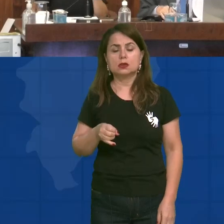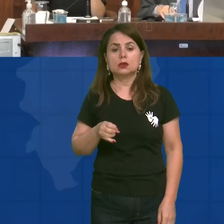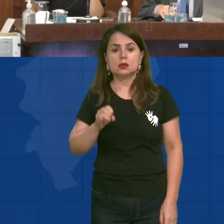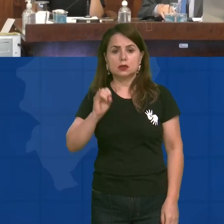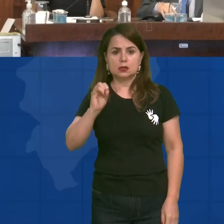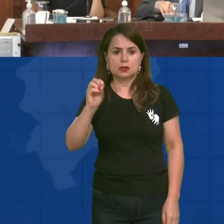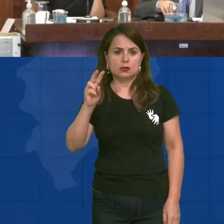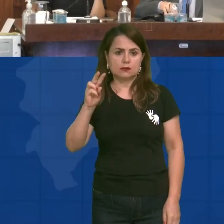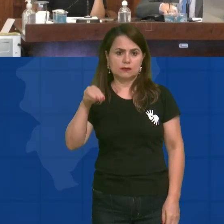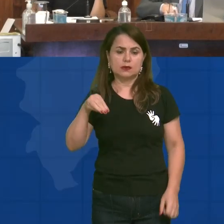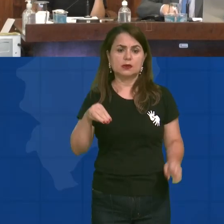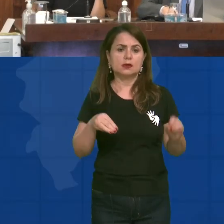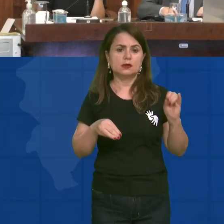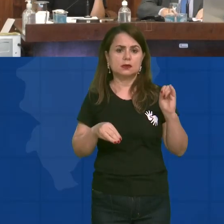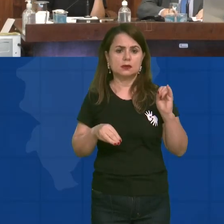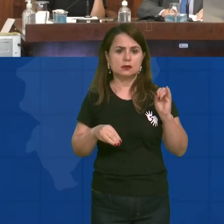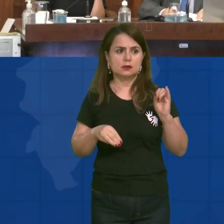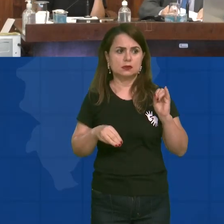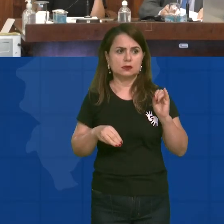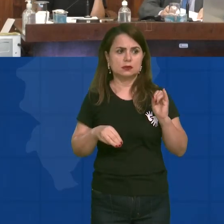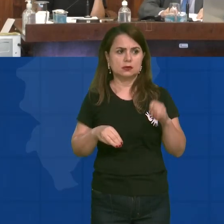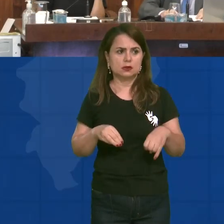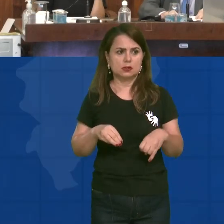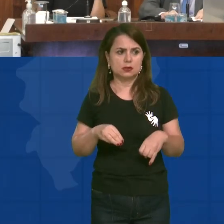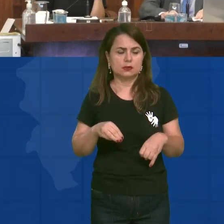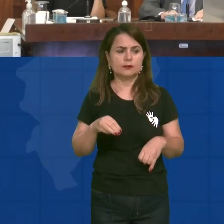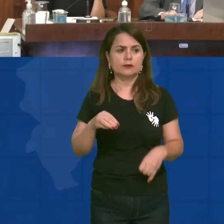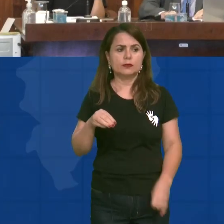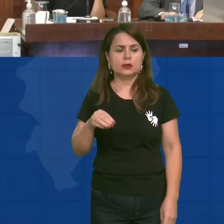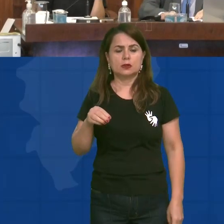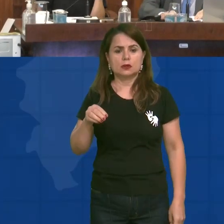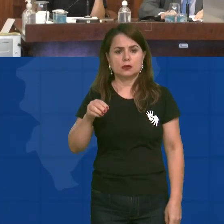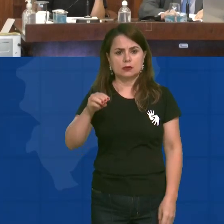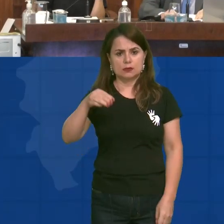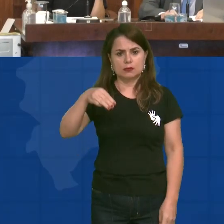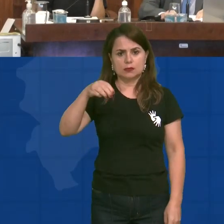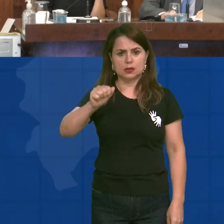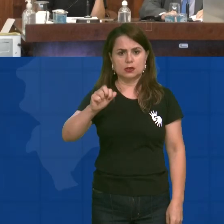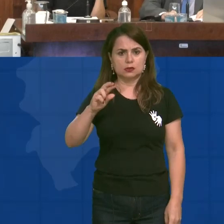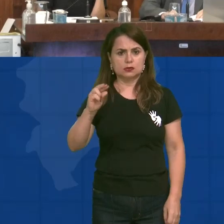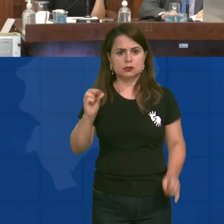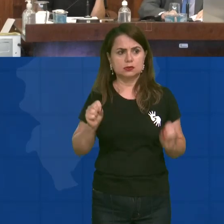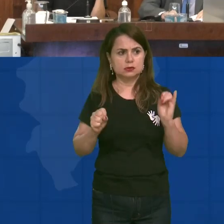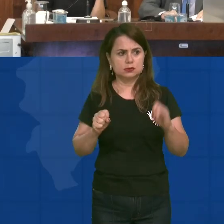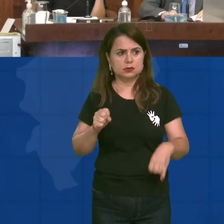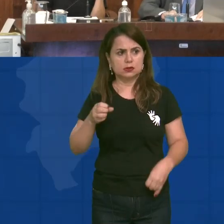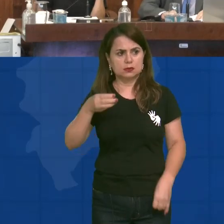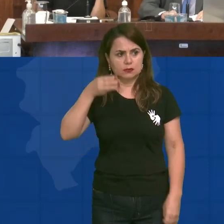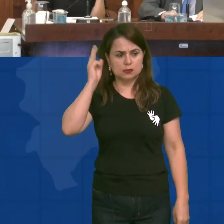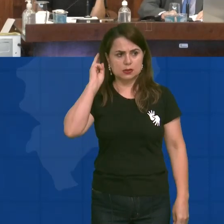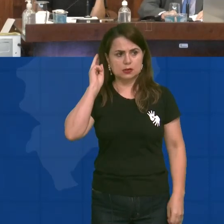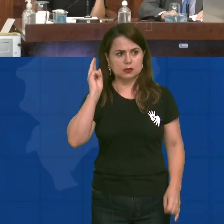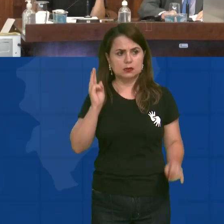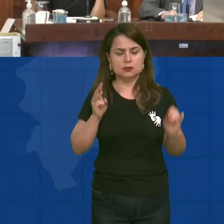Ivan negão sim Vereador Luiz Eduardo Vereador Marcos Custódio